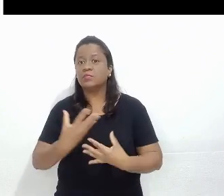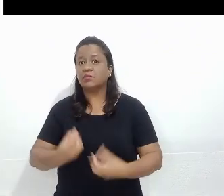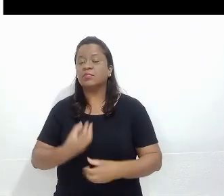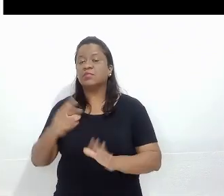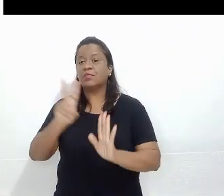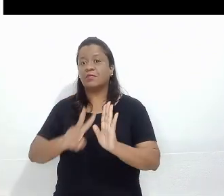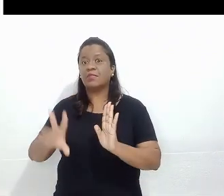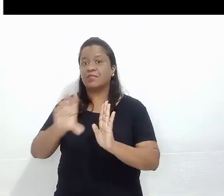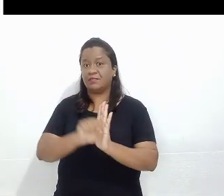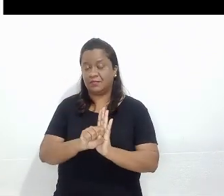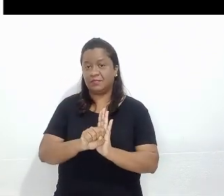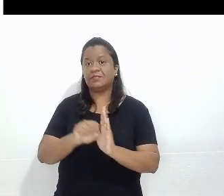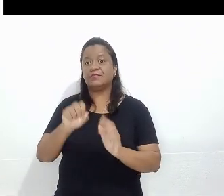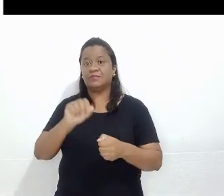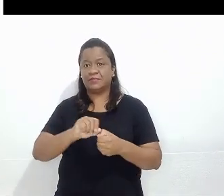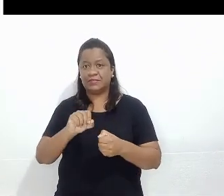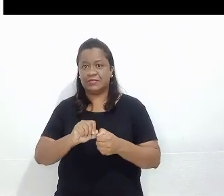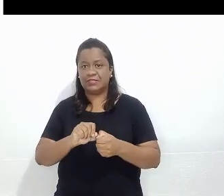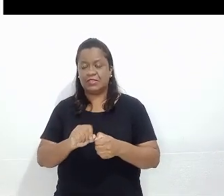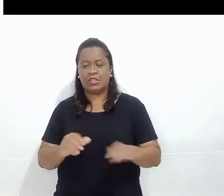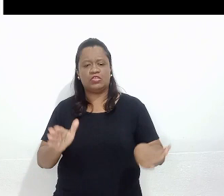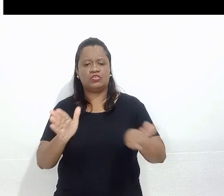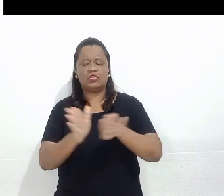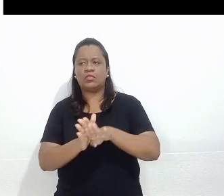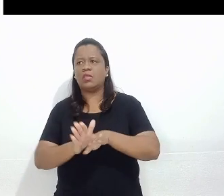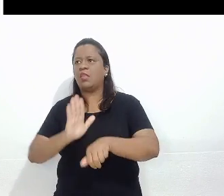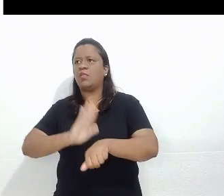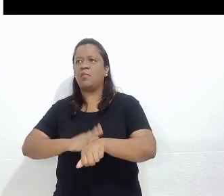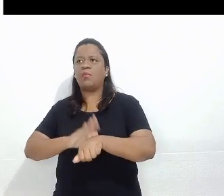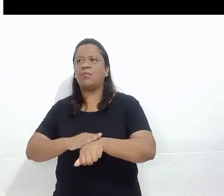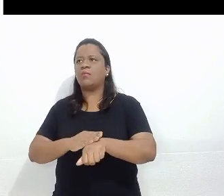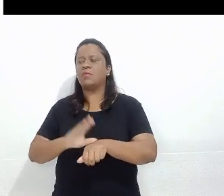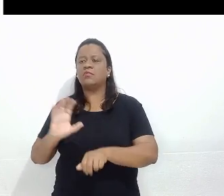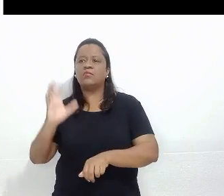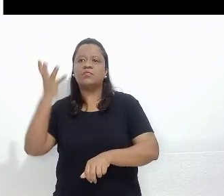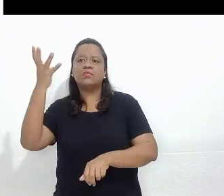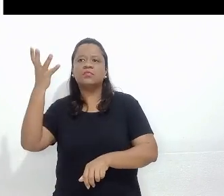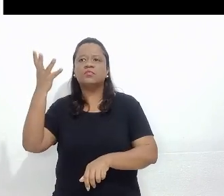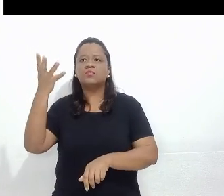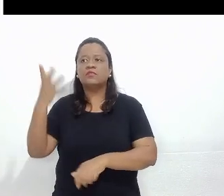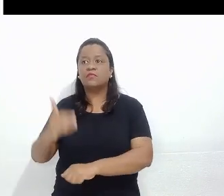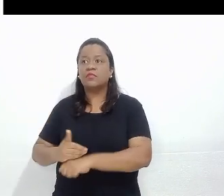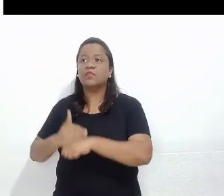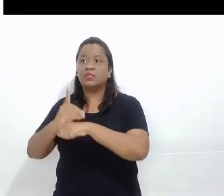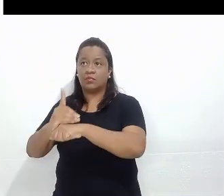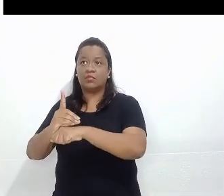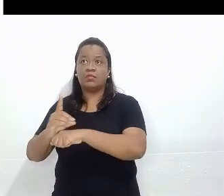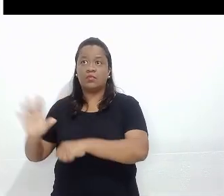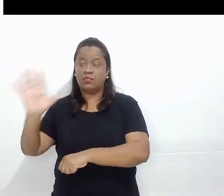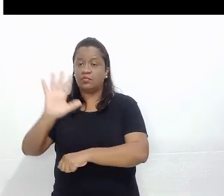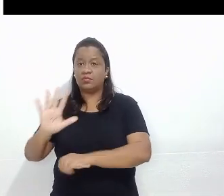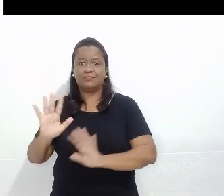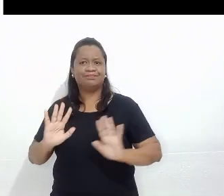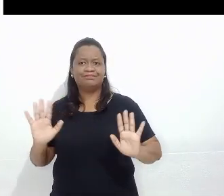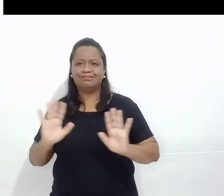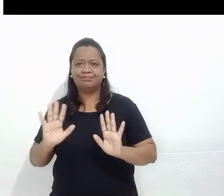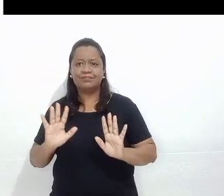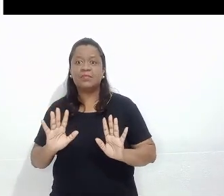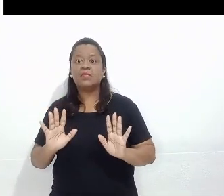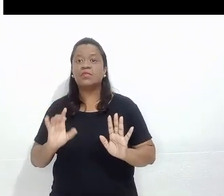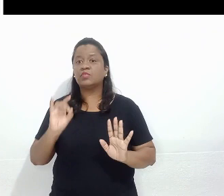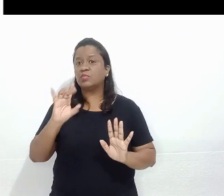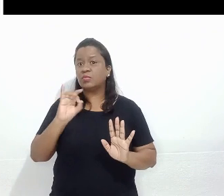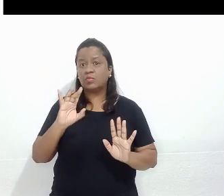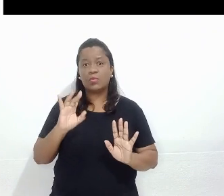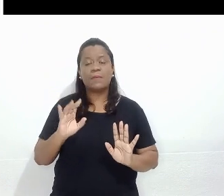vai chegar só no momento de decidir os enquadramentos com o diretor e tal, não é só isso. Ele tem que participar